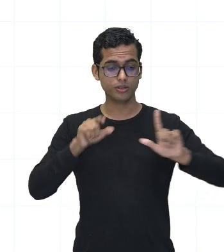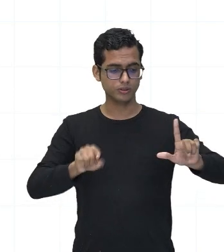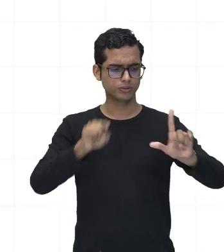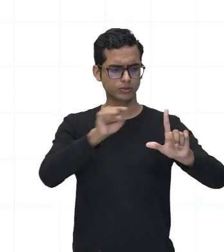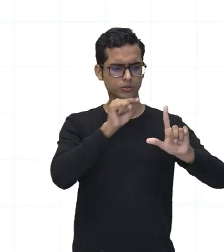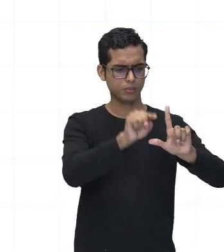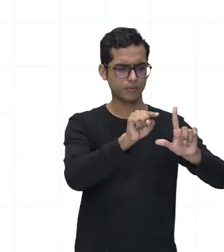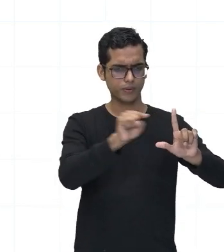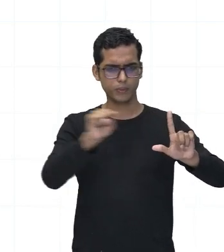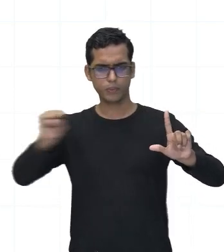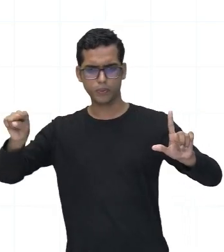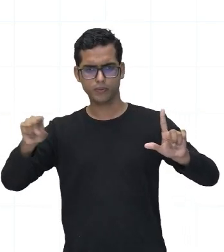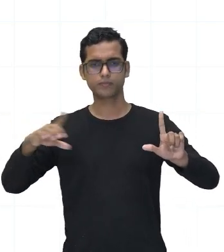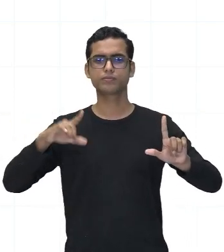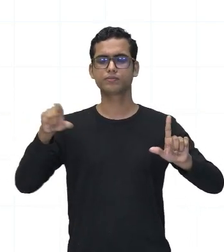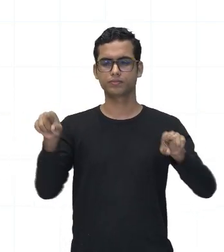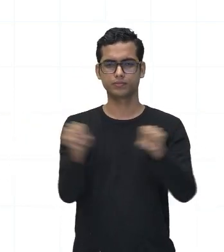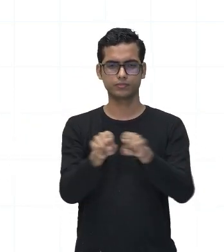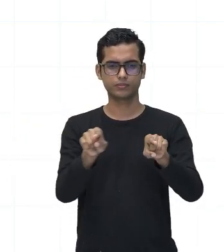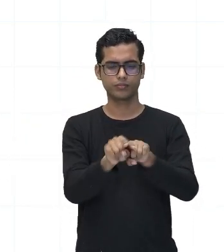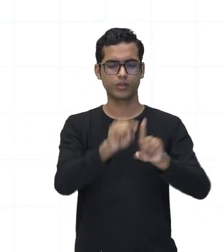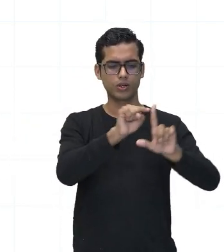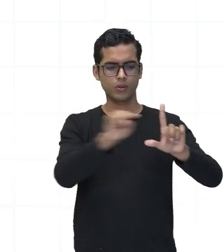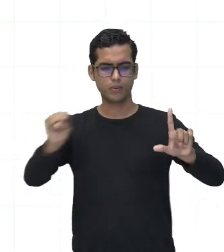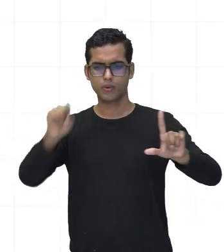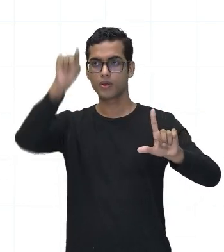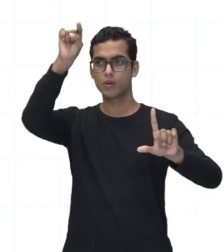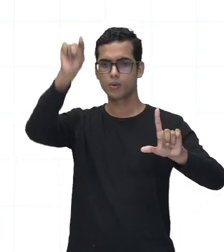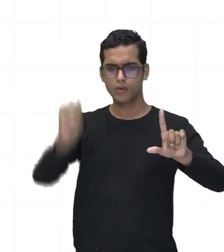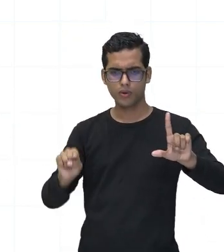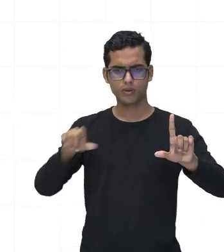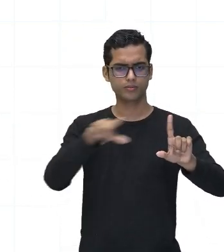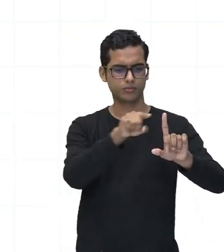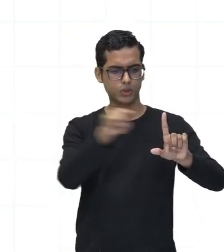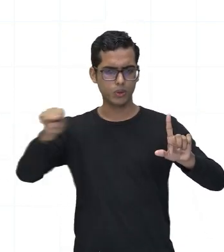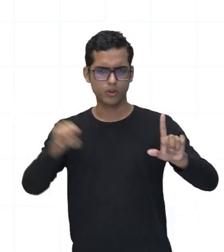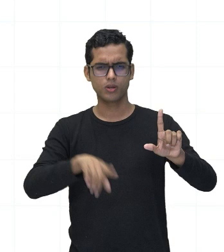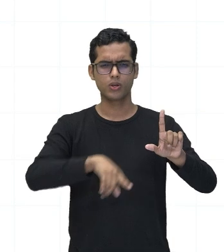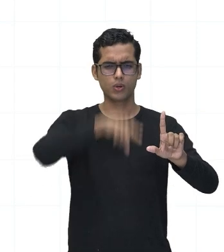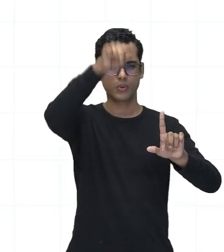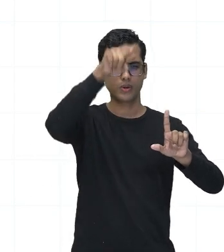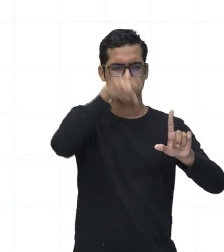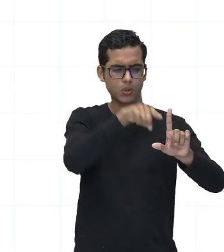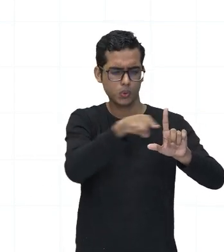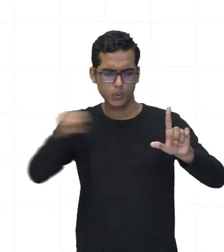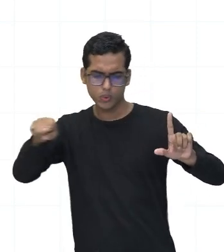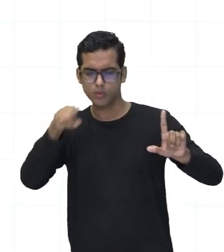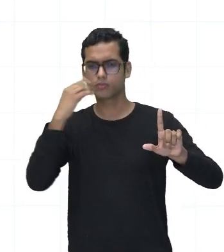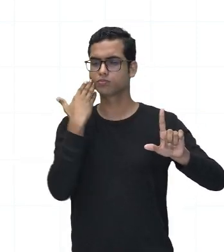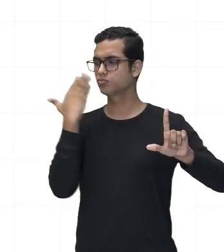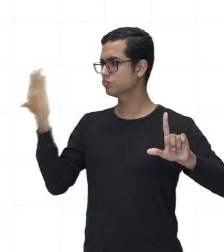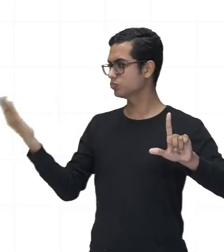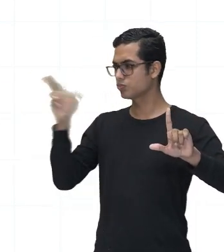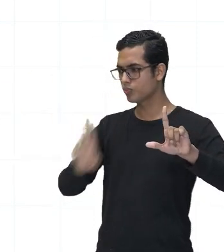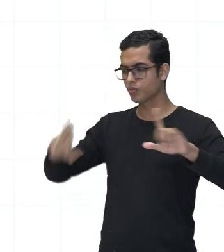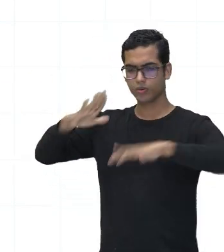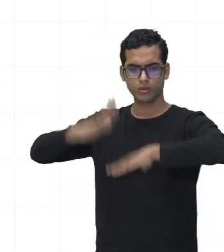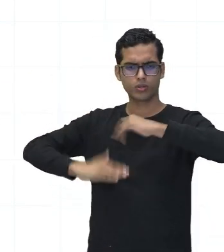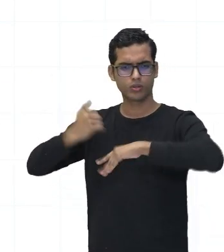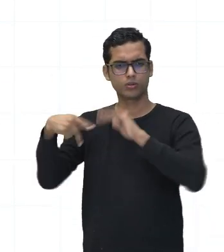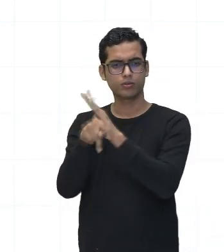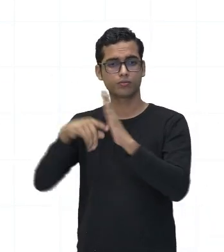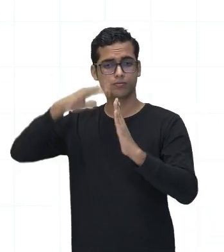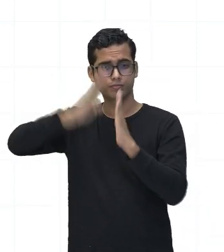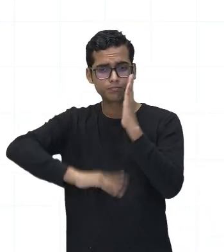horizontais e linhas verticais. Então, essas linhas, ela foi usada por um pintor,